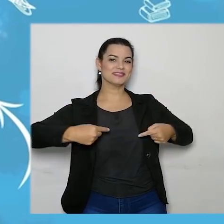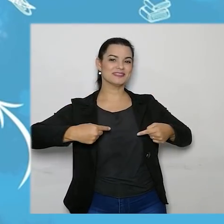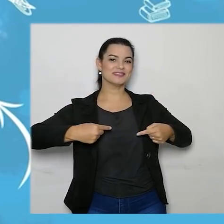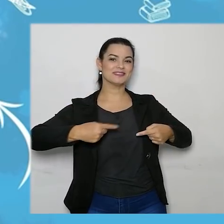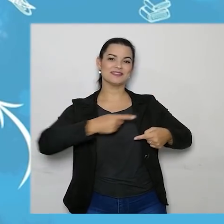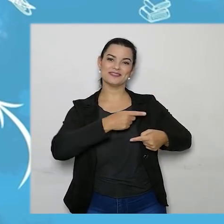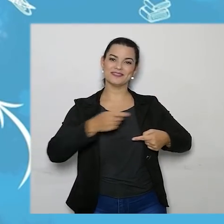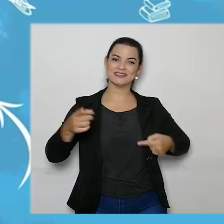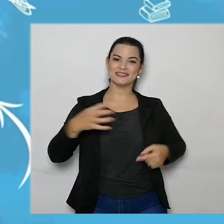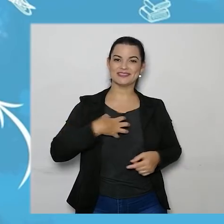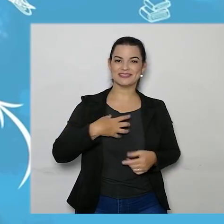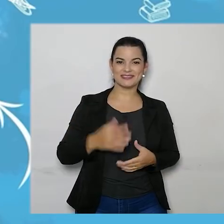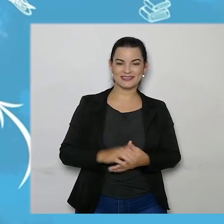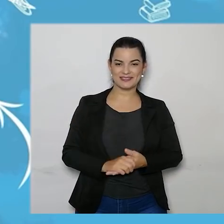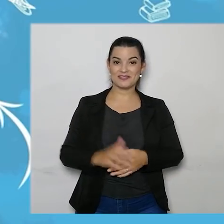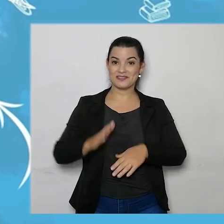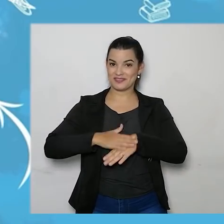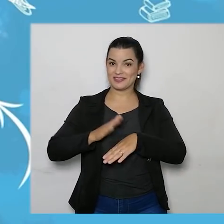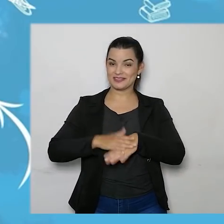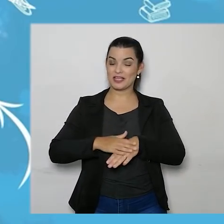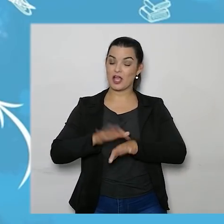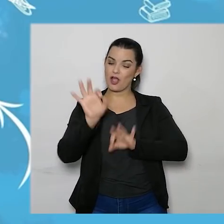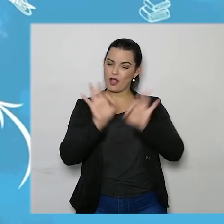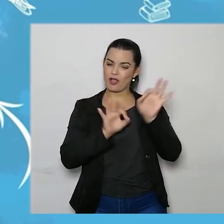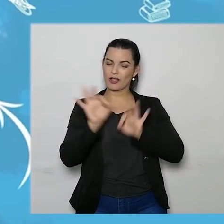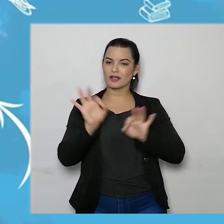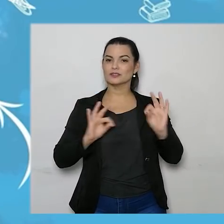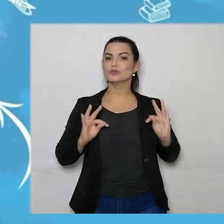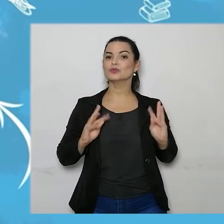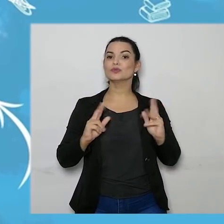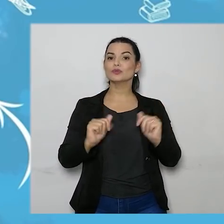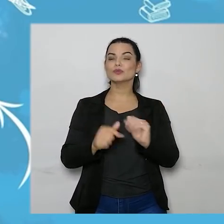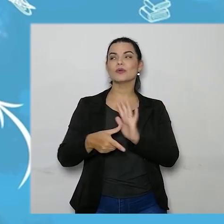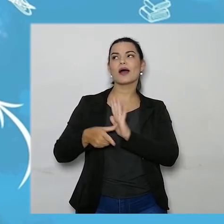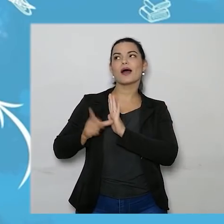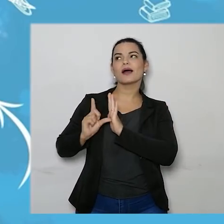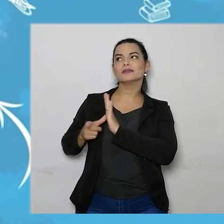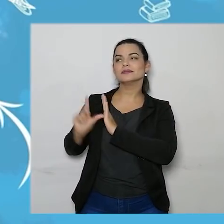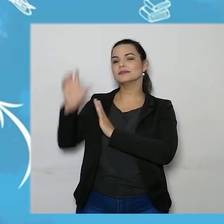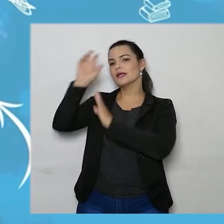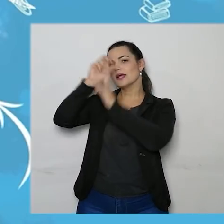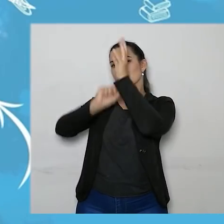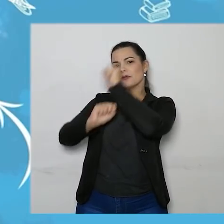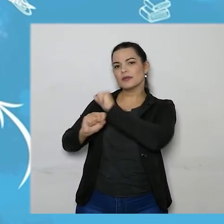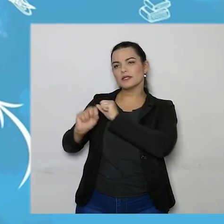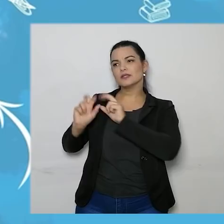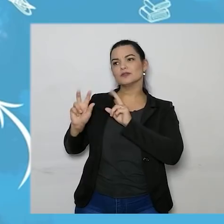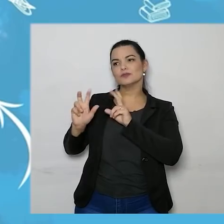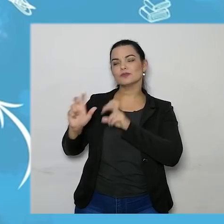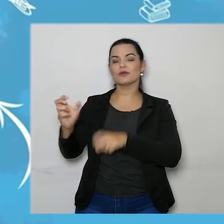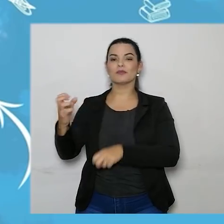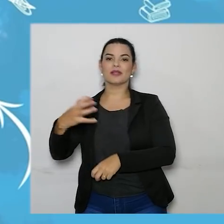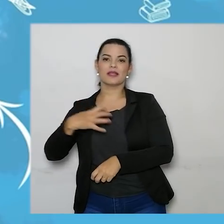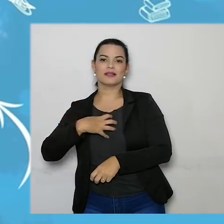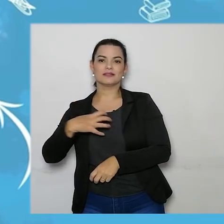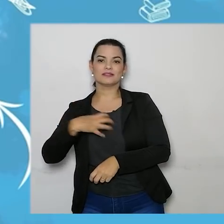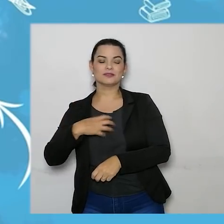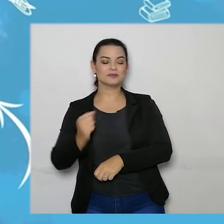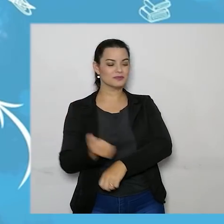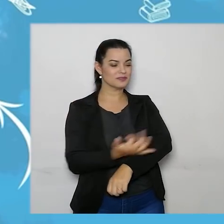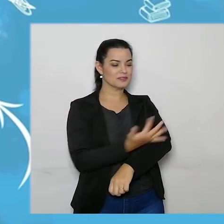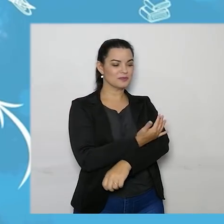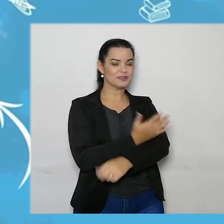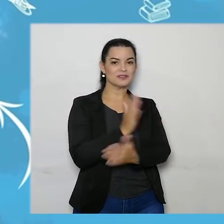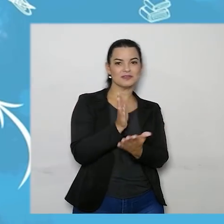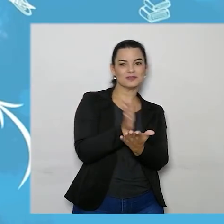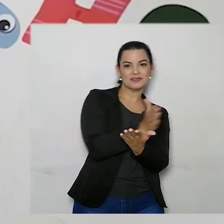desafio para vocês. Organizarem tudo que vocês registraram em sentimentos e